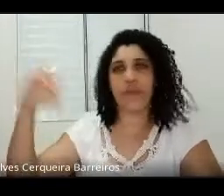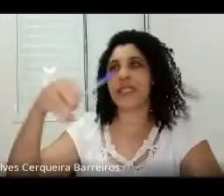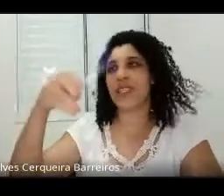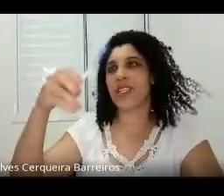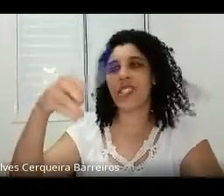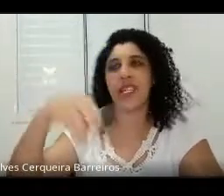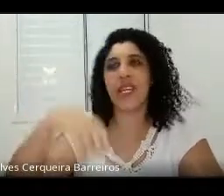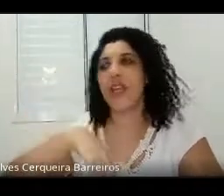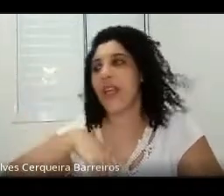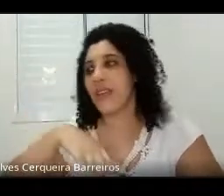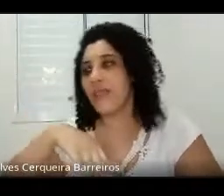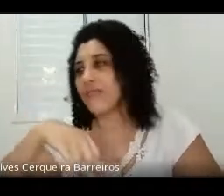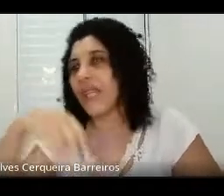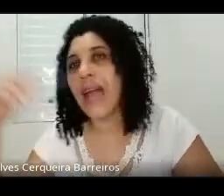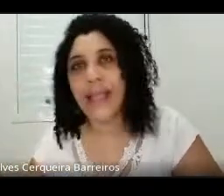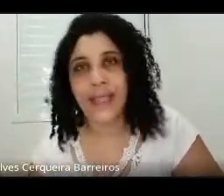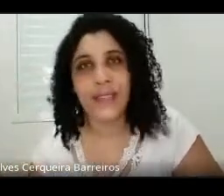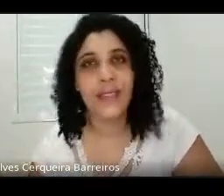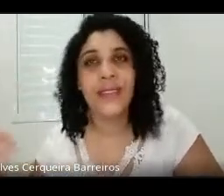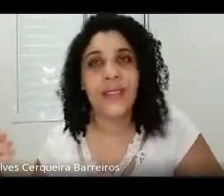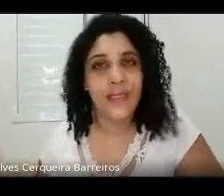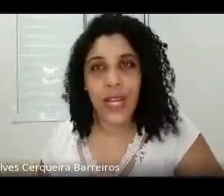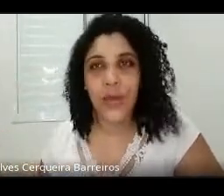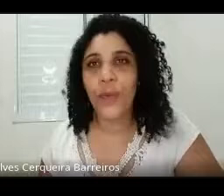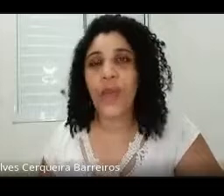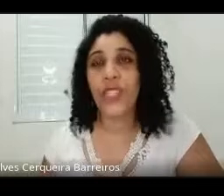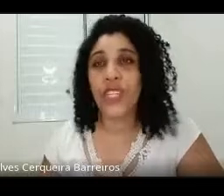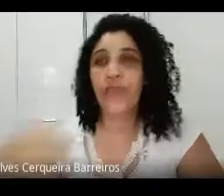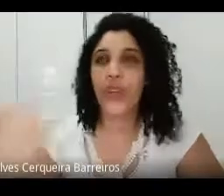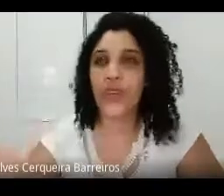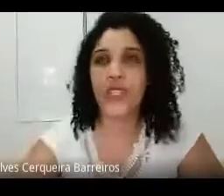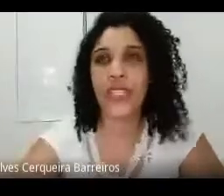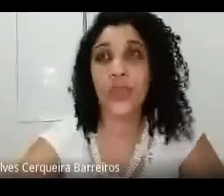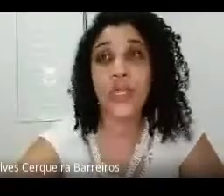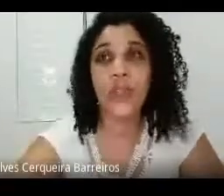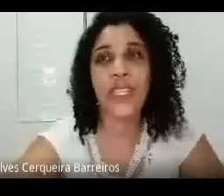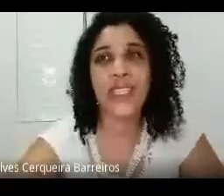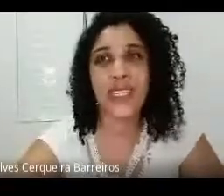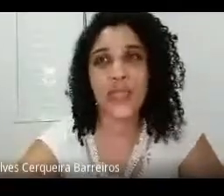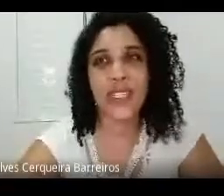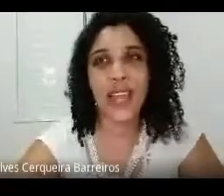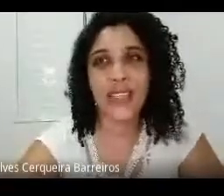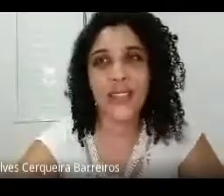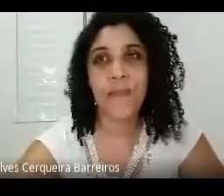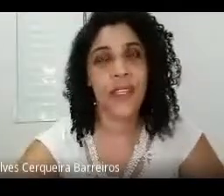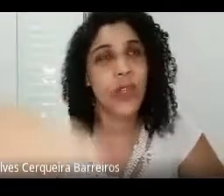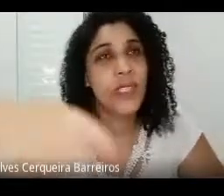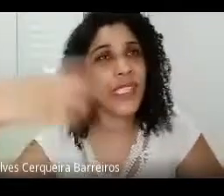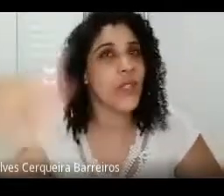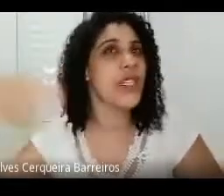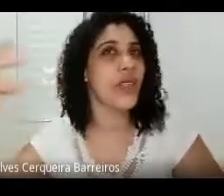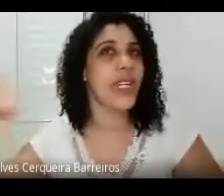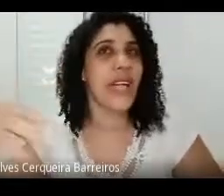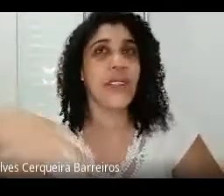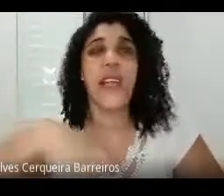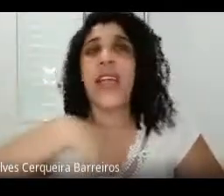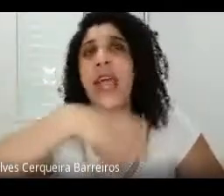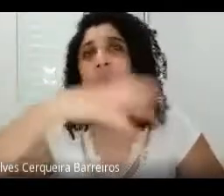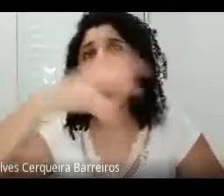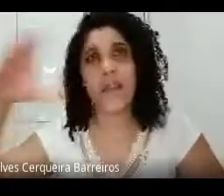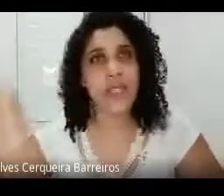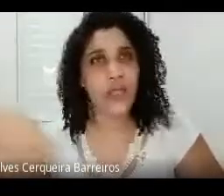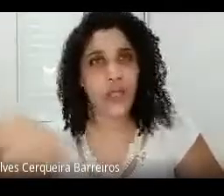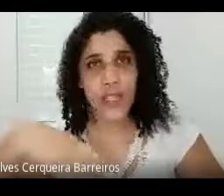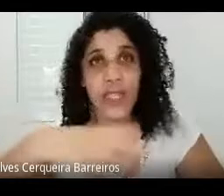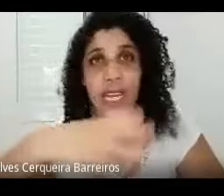papel. Vou chamar isso aqui de lata. Não, porque é algo que já foi convencionado. O mesmo acontece na língua de sinais. Então, os sinais, quando eles são criados, é